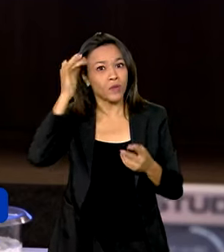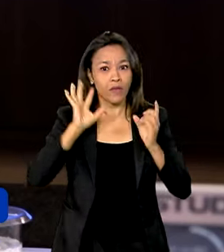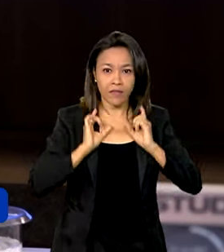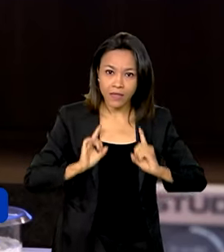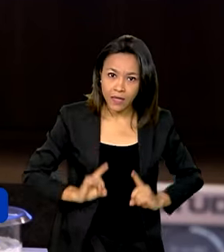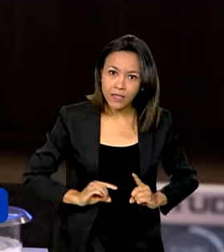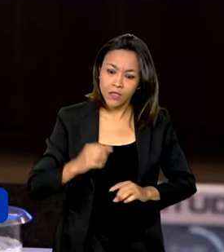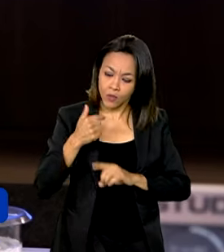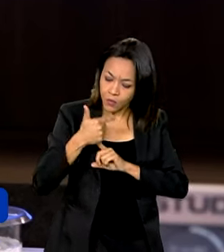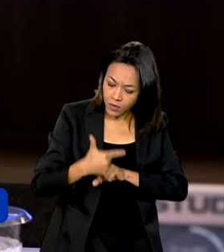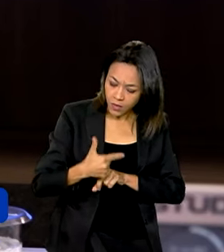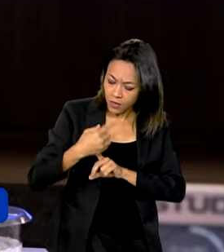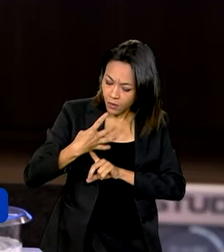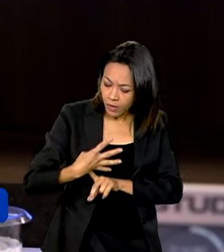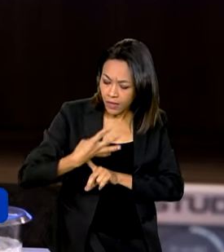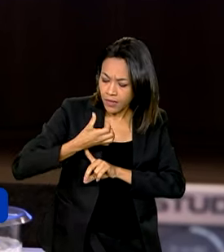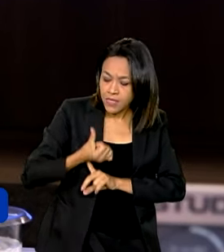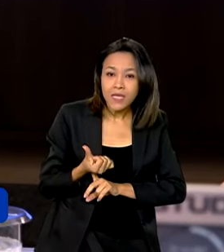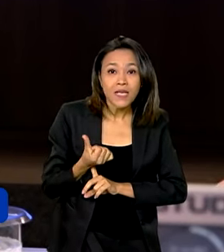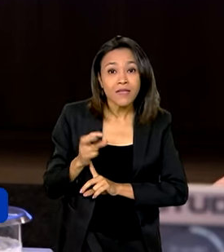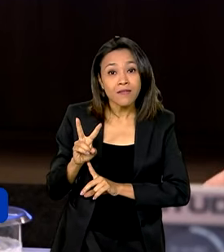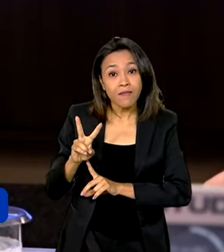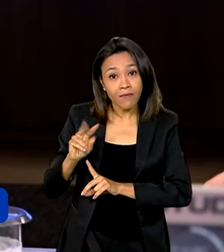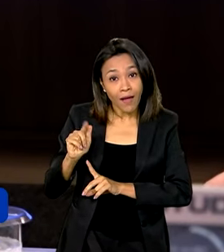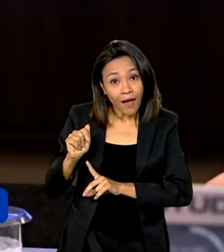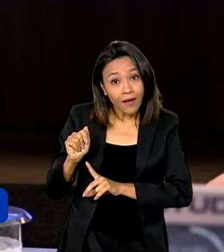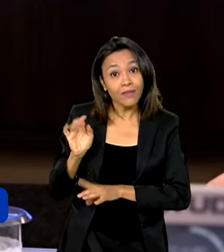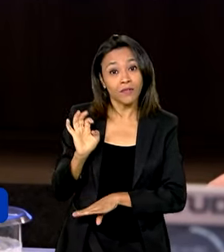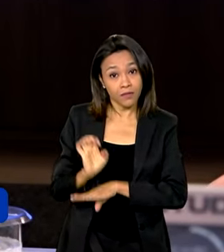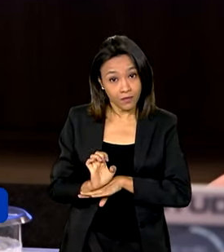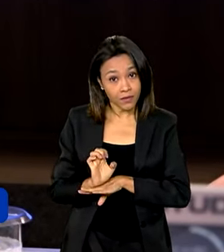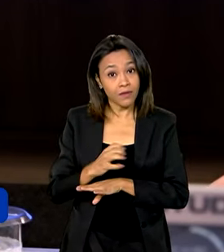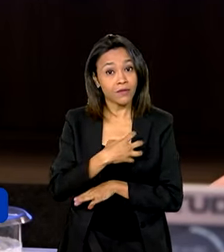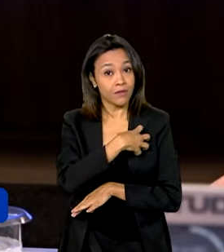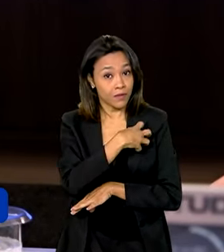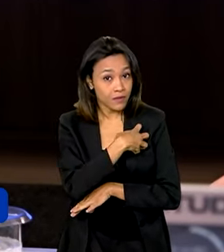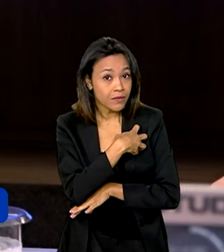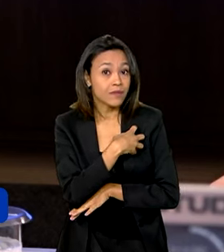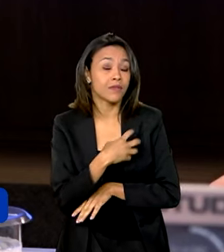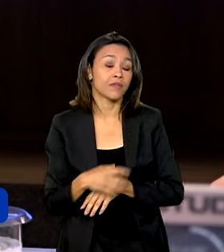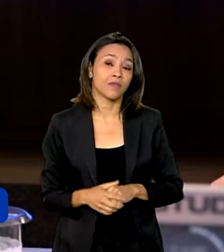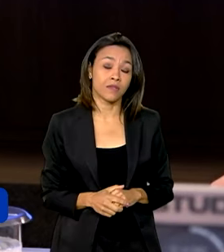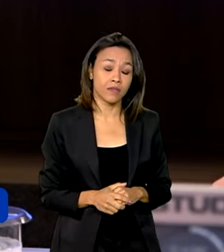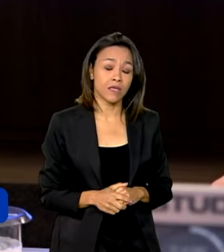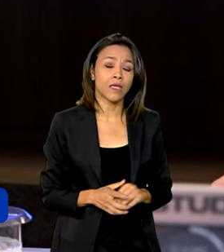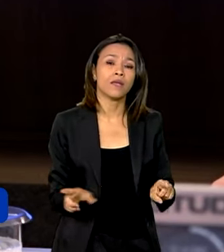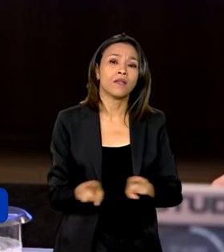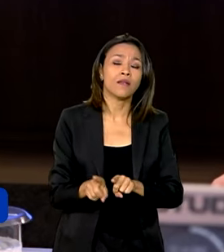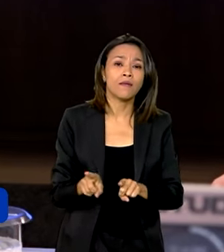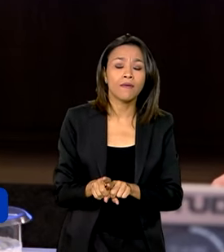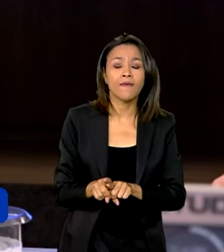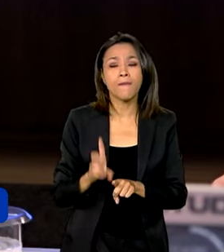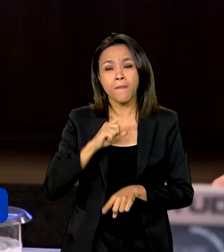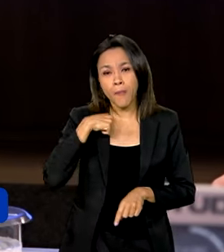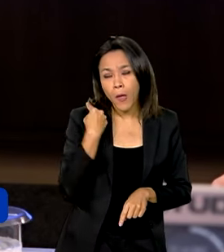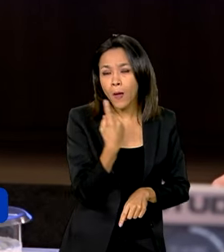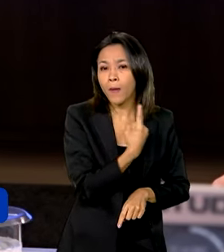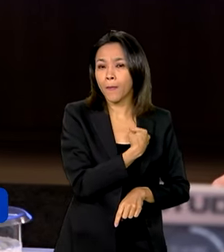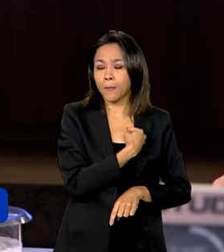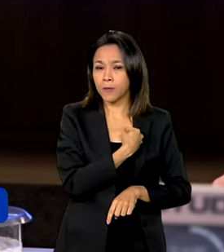246 vagas na Bahia eh além além disso né Nós eh